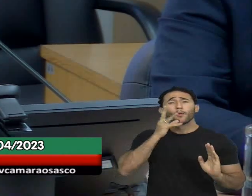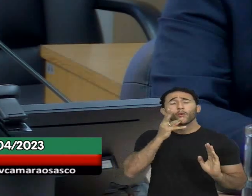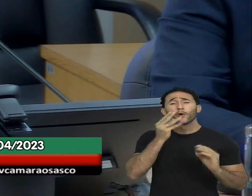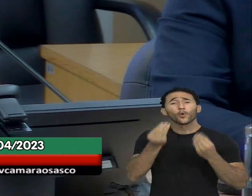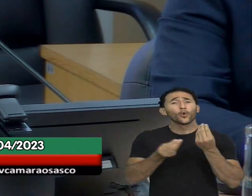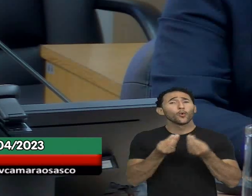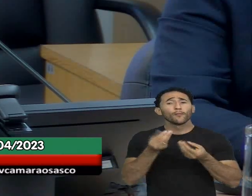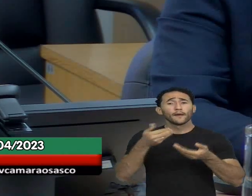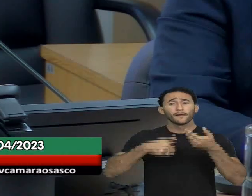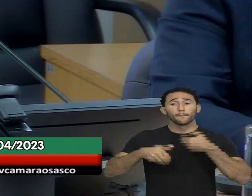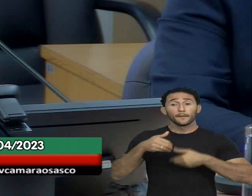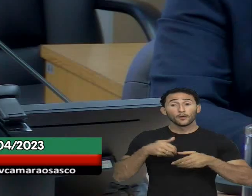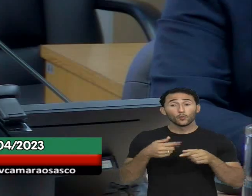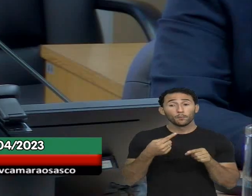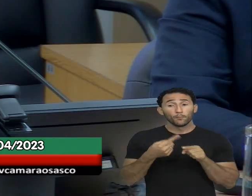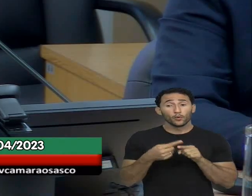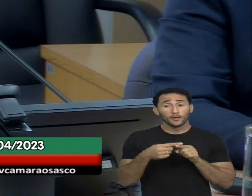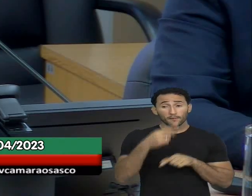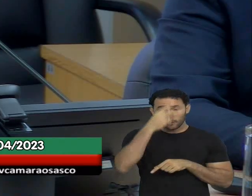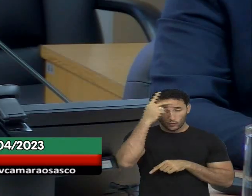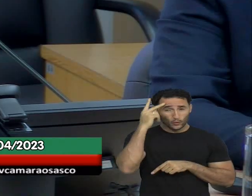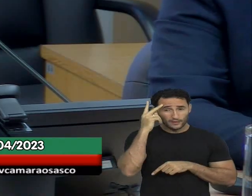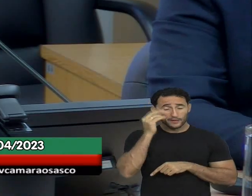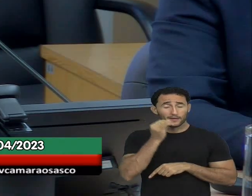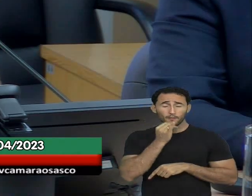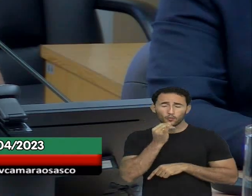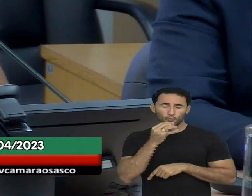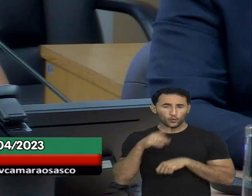por que as pessoas, doutor,